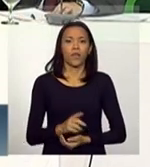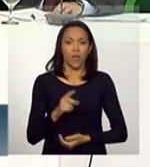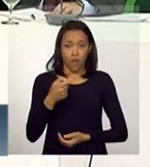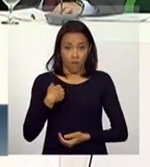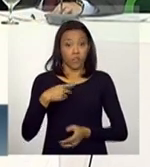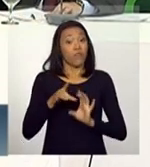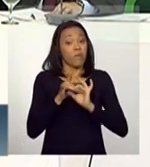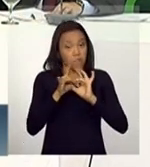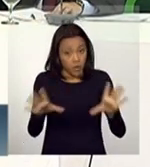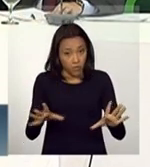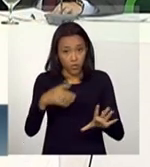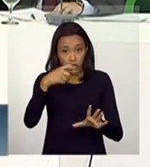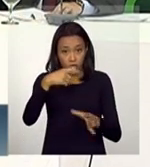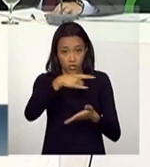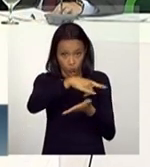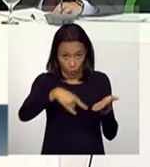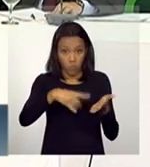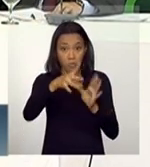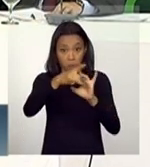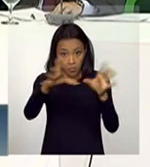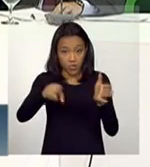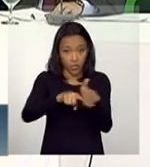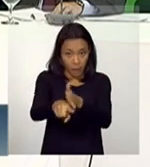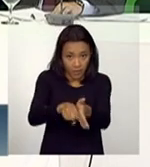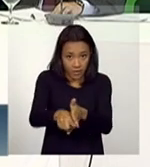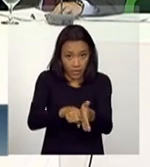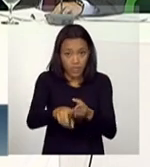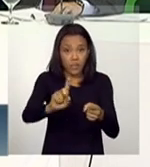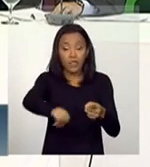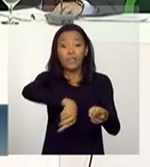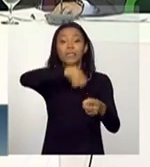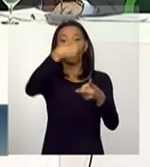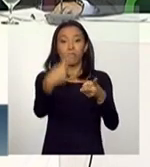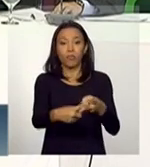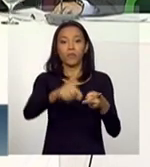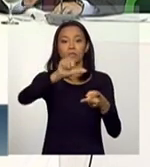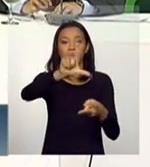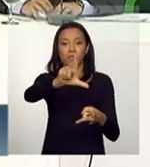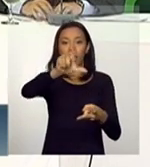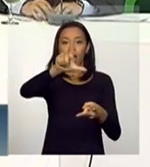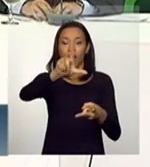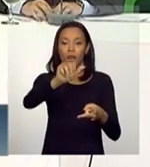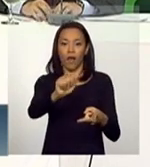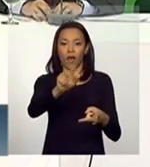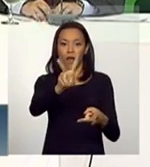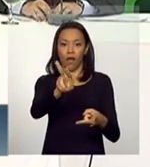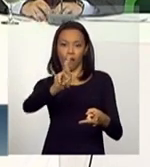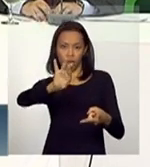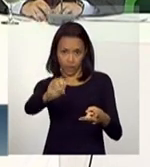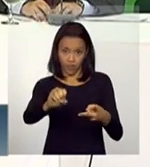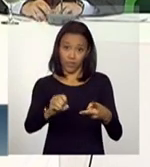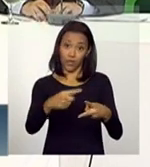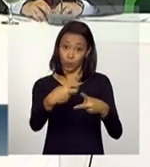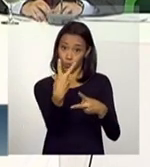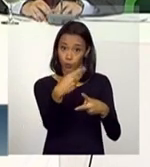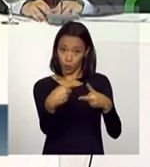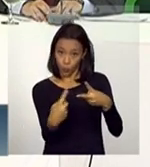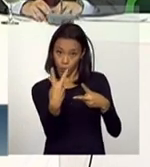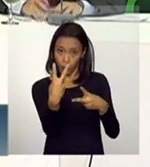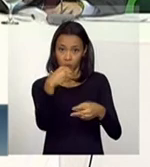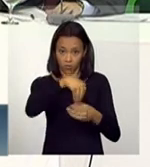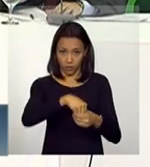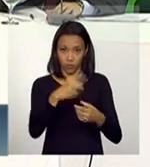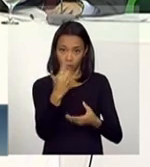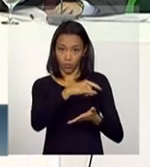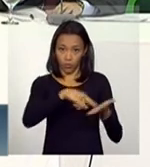autorizar a pesquisa e depois a lavra. A autorização é uma só, para duas fases. Próxima